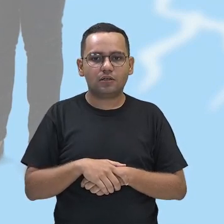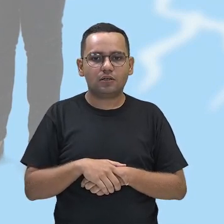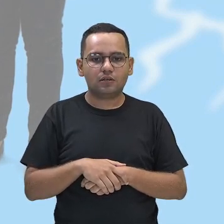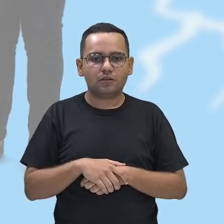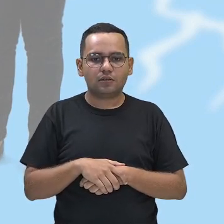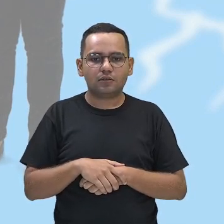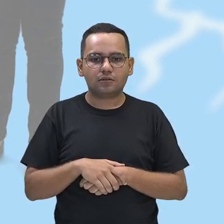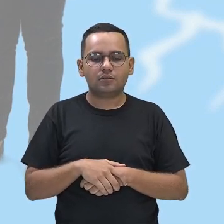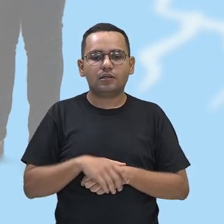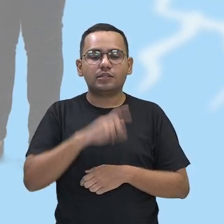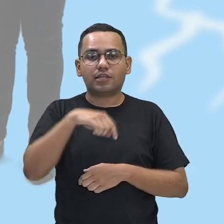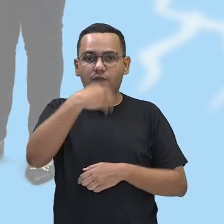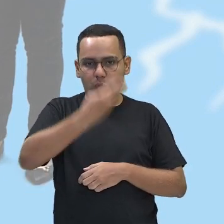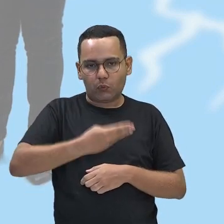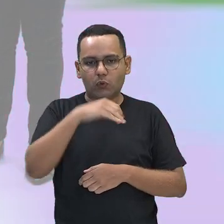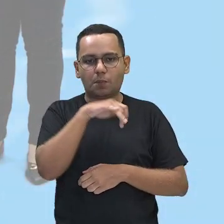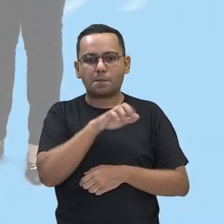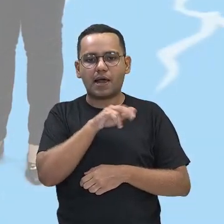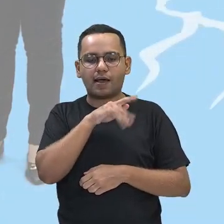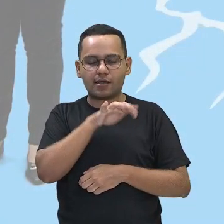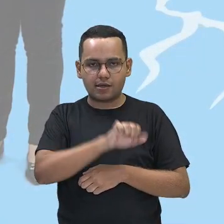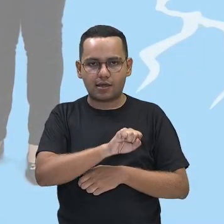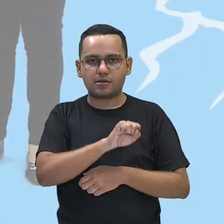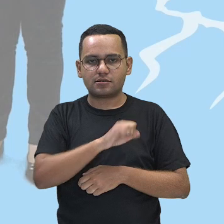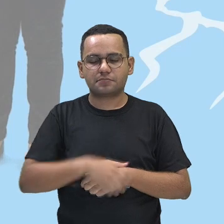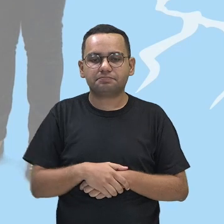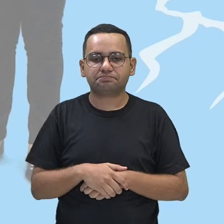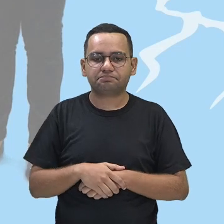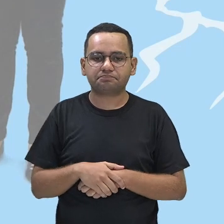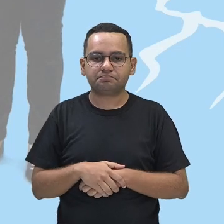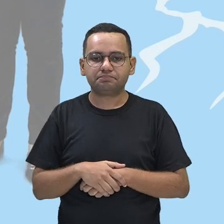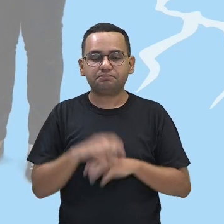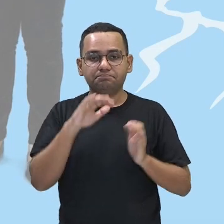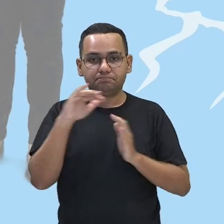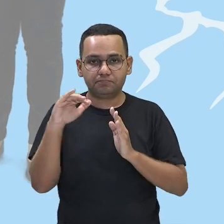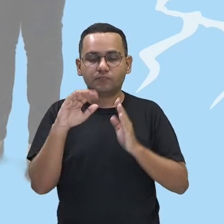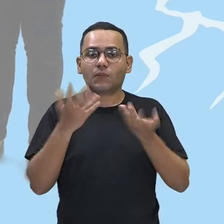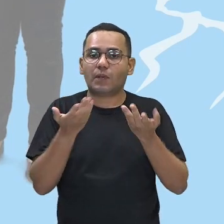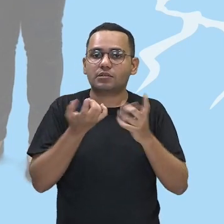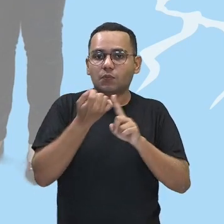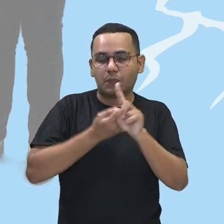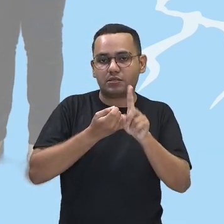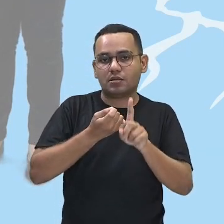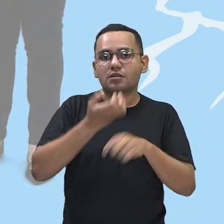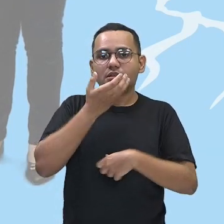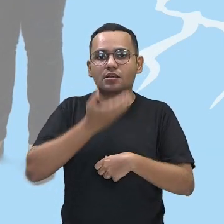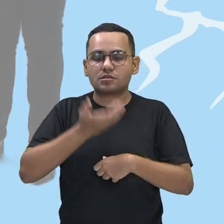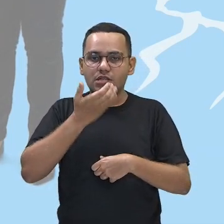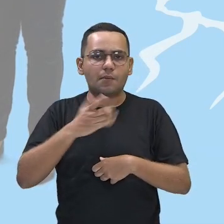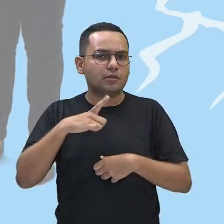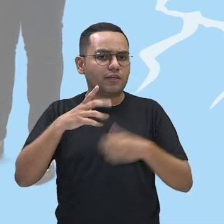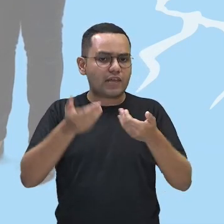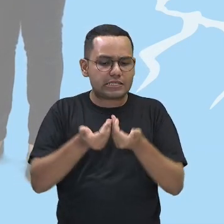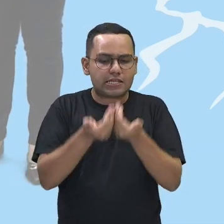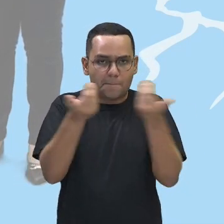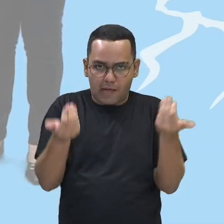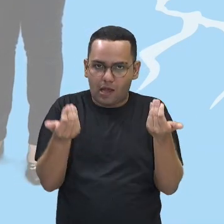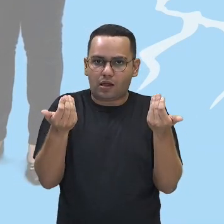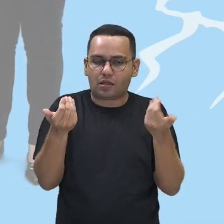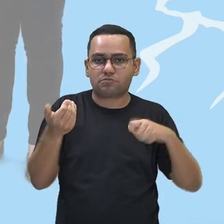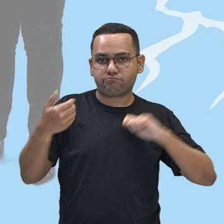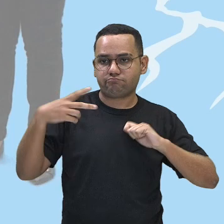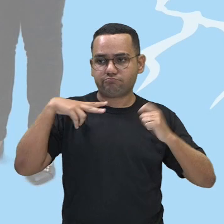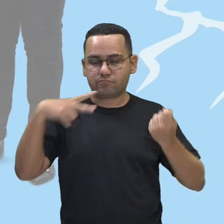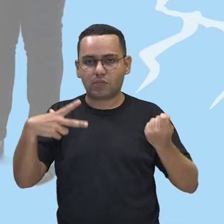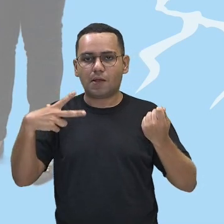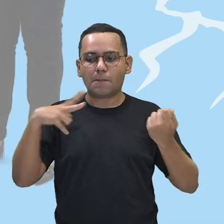de Marquês de Aquela Branca. Em dezembro, a União Ibérica foi rompida e a monarquia portuguesa